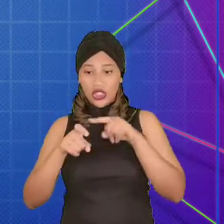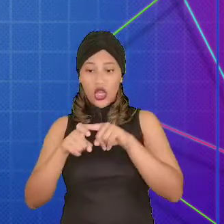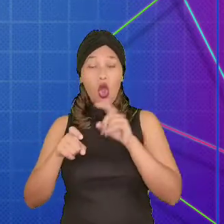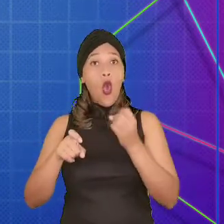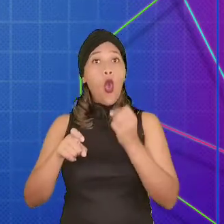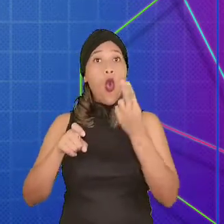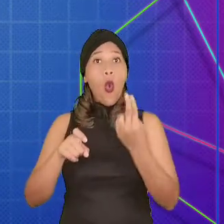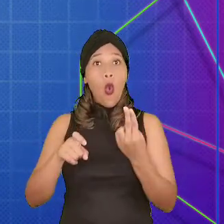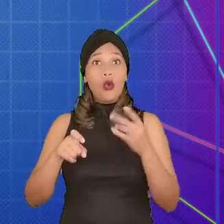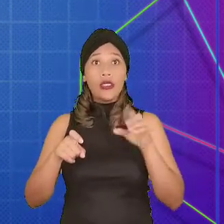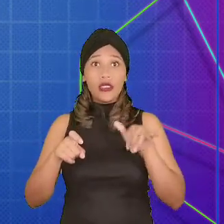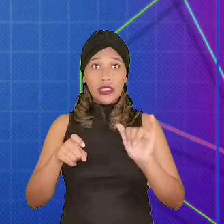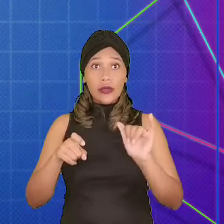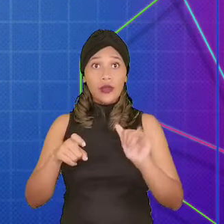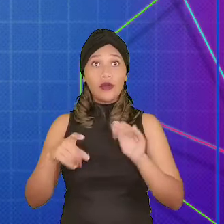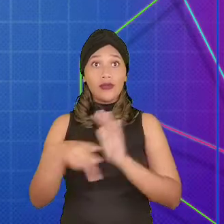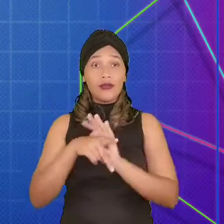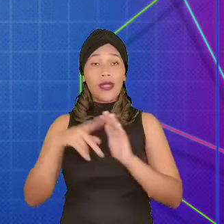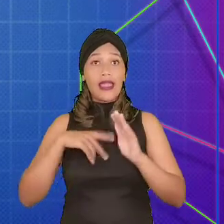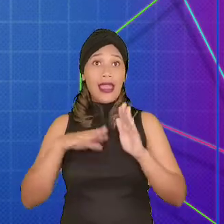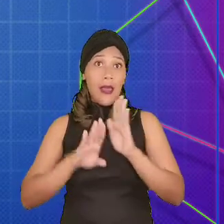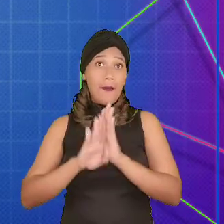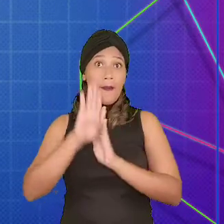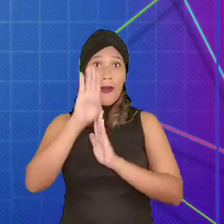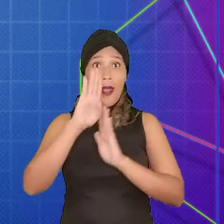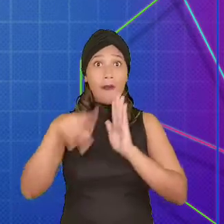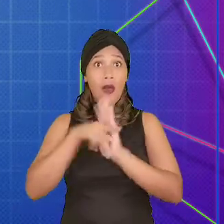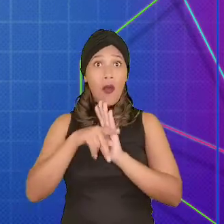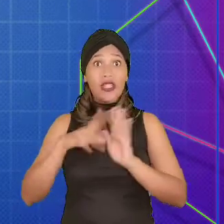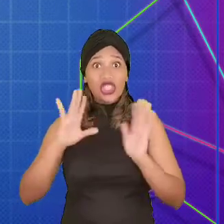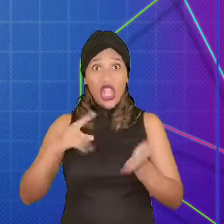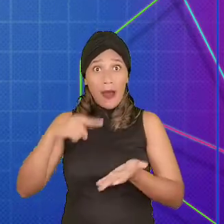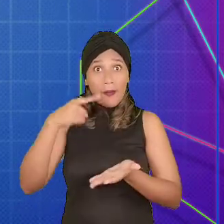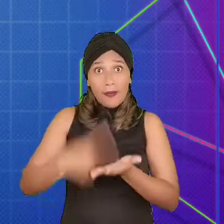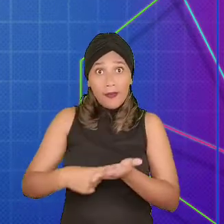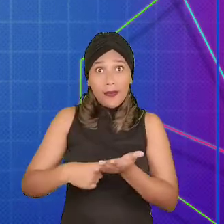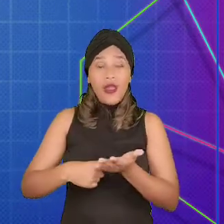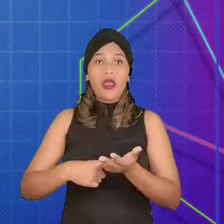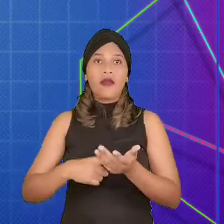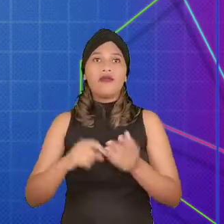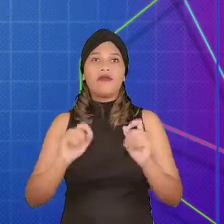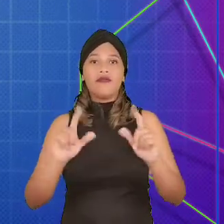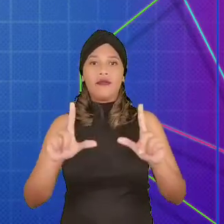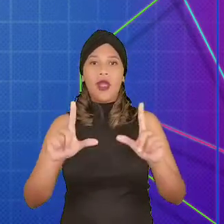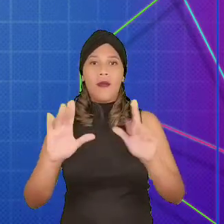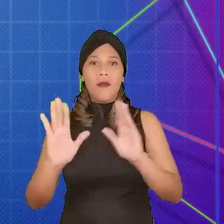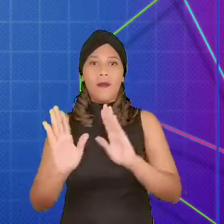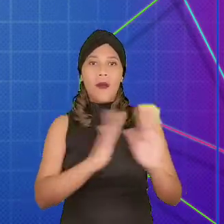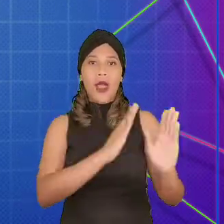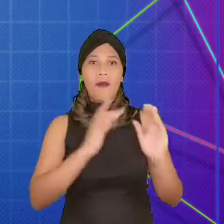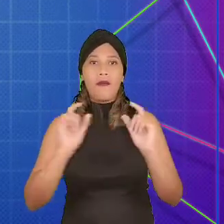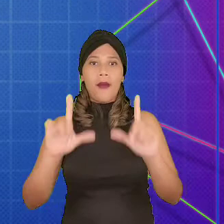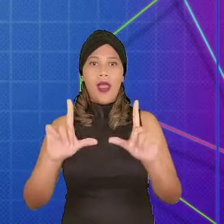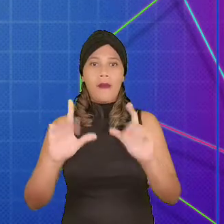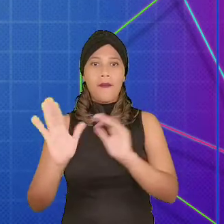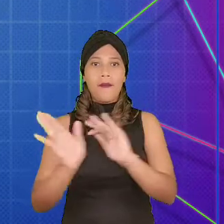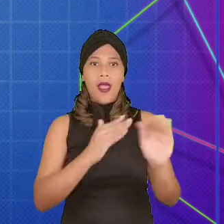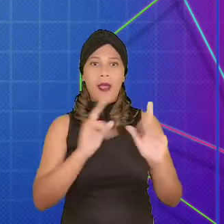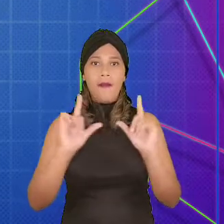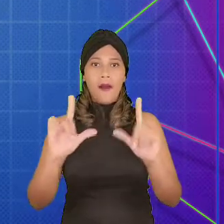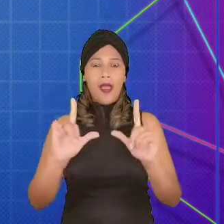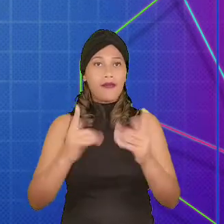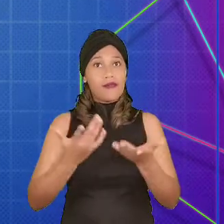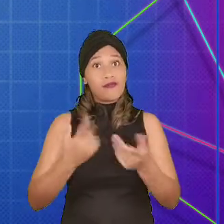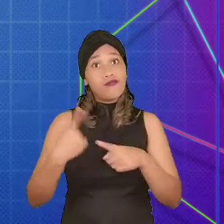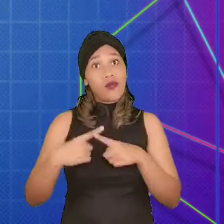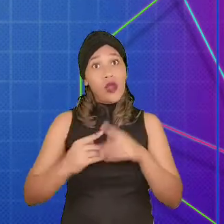algumas variáveis, que quando o valor de X ou Y ultrapassarem o valor pré-estabelecido no código da programação, o cenário vai